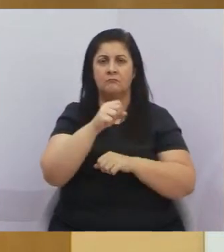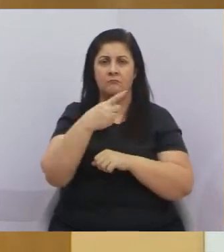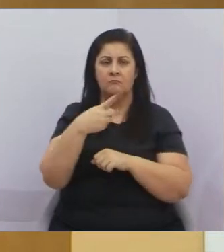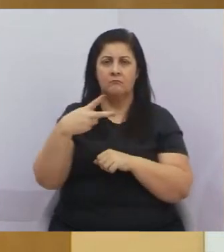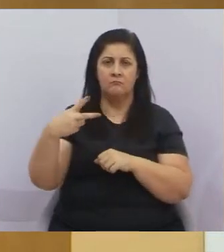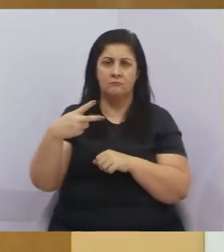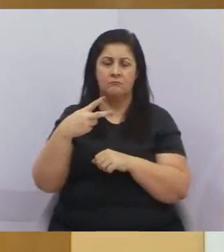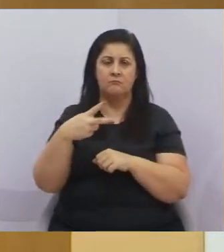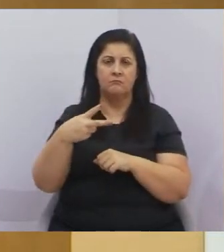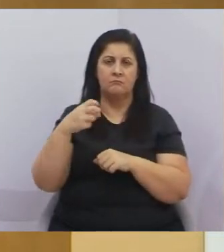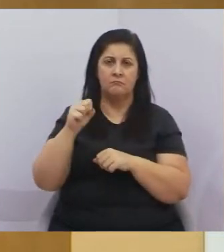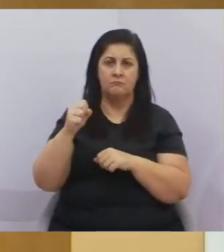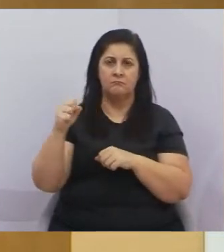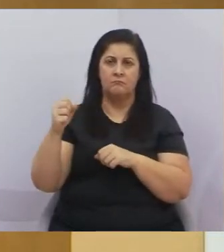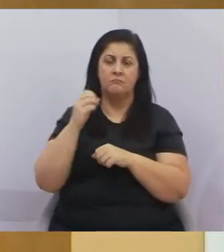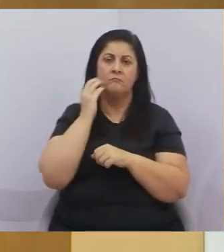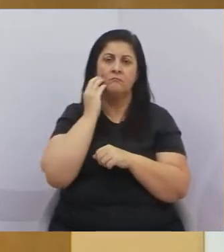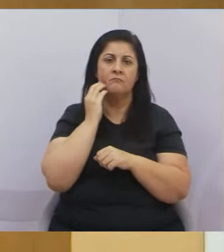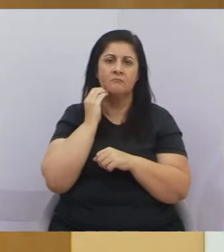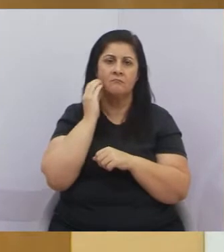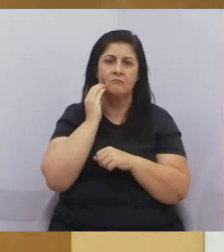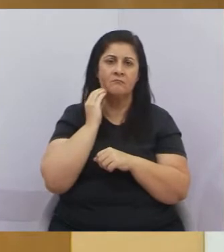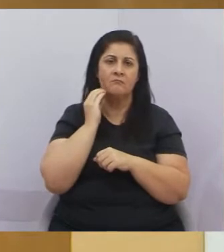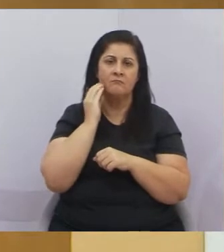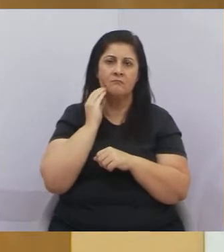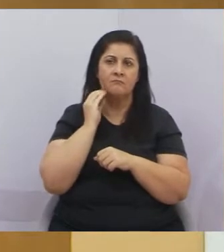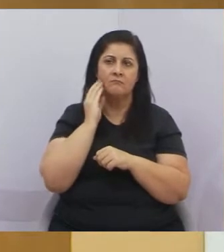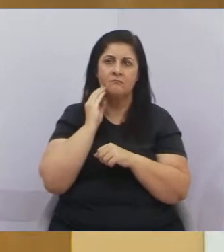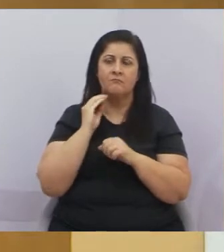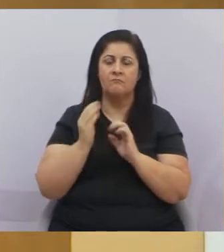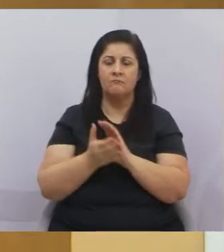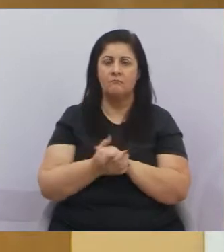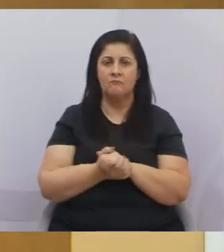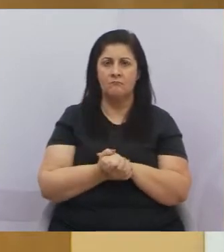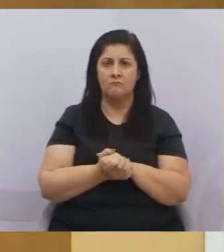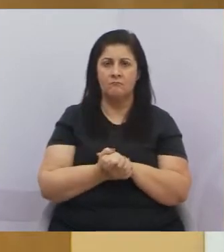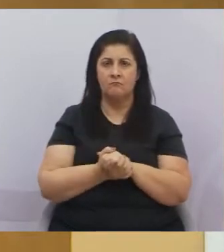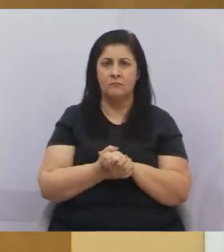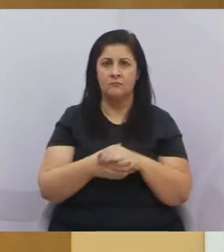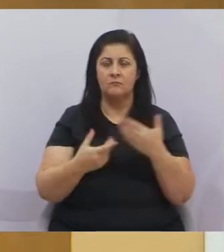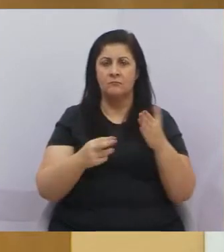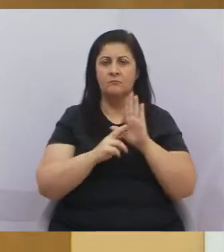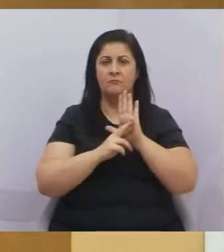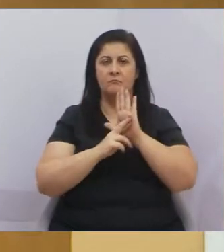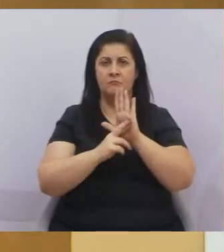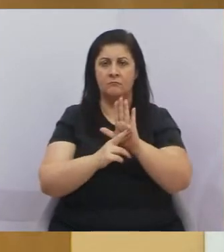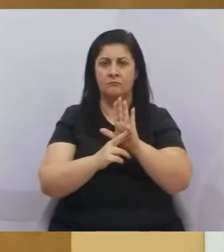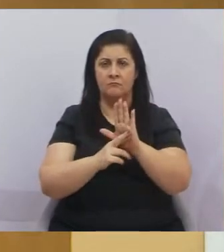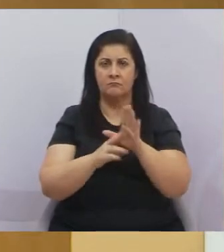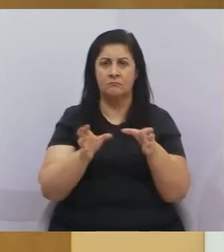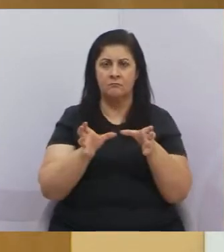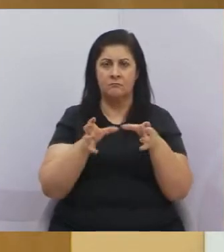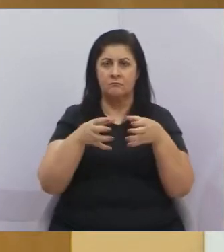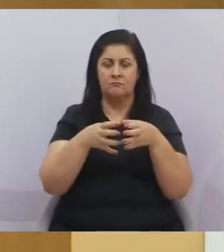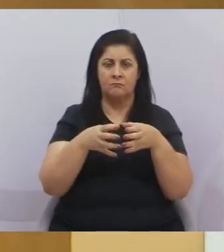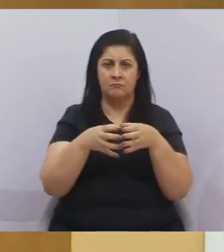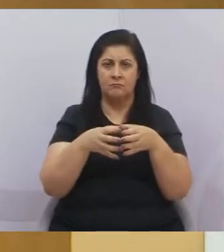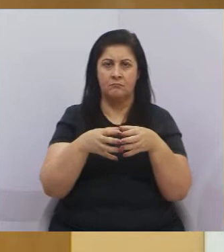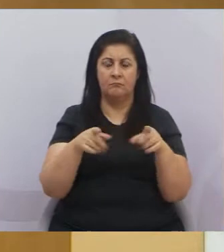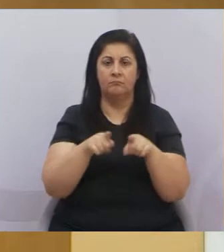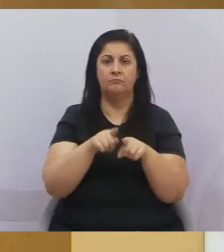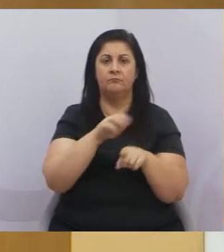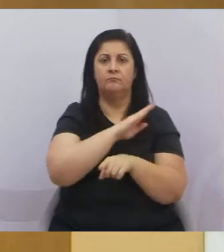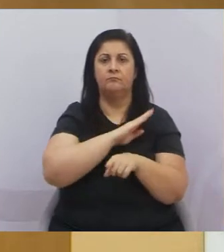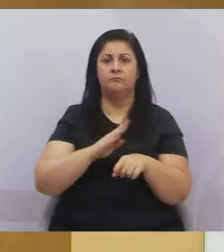de 20 de julho de 2010. Quanto à presença de representantes da sociedade civil organizada e do poder